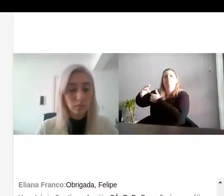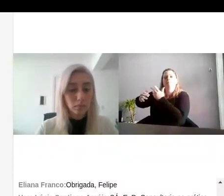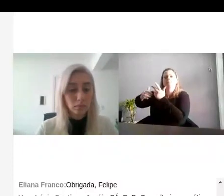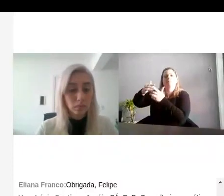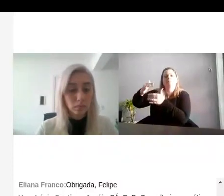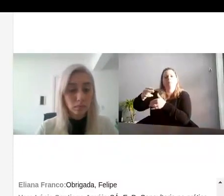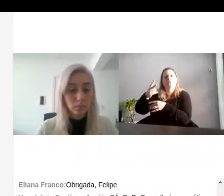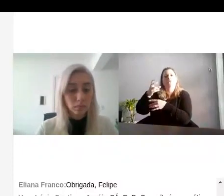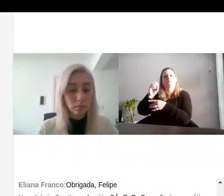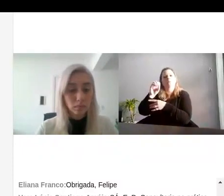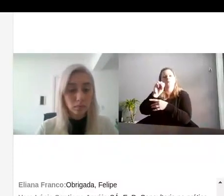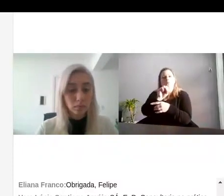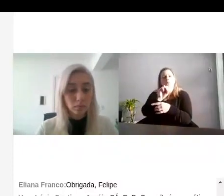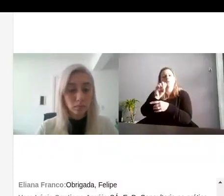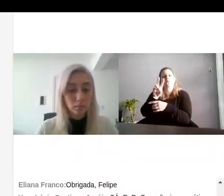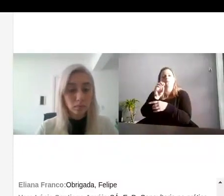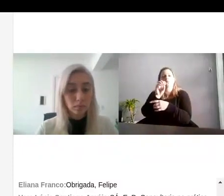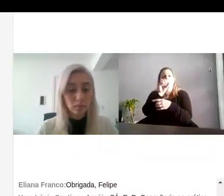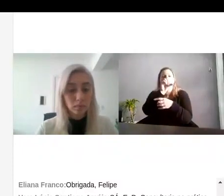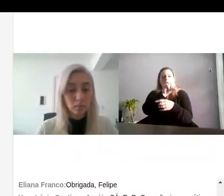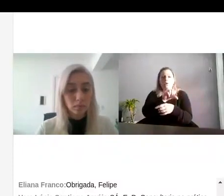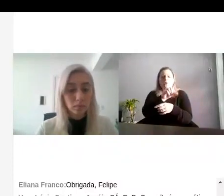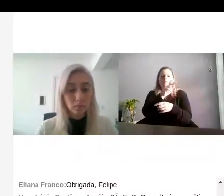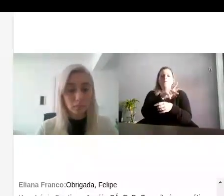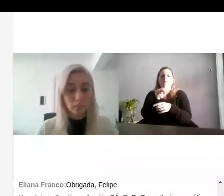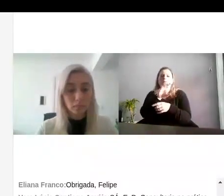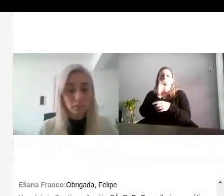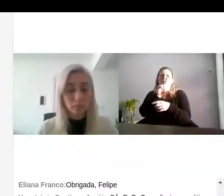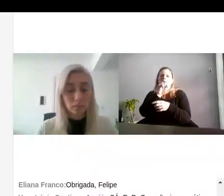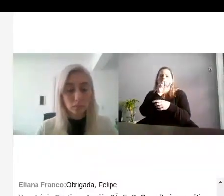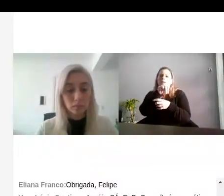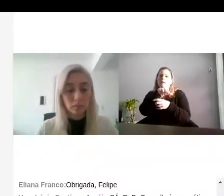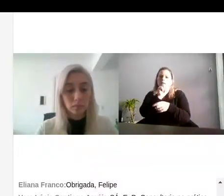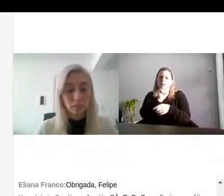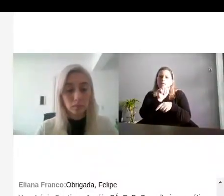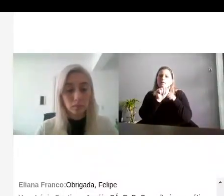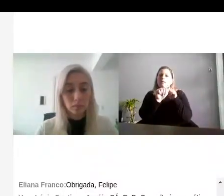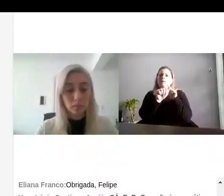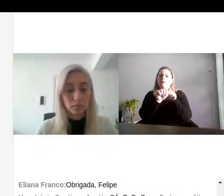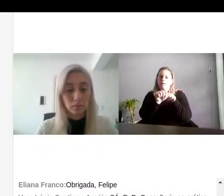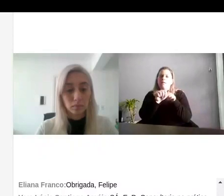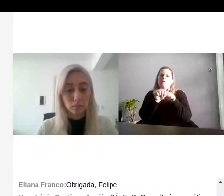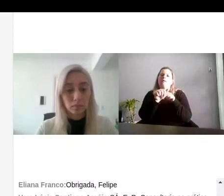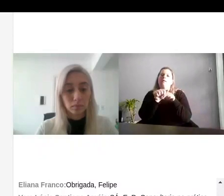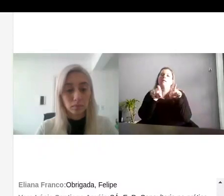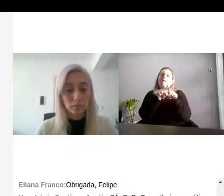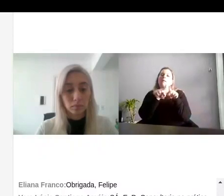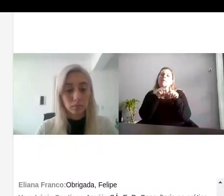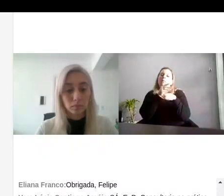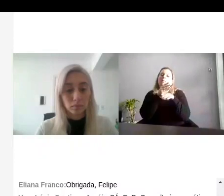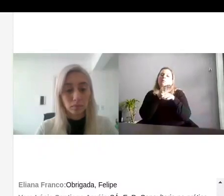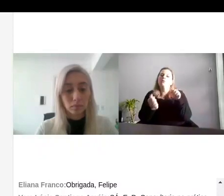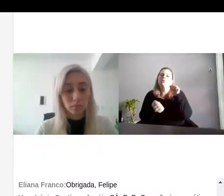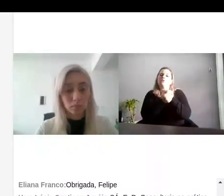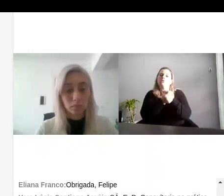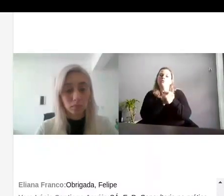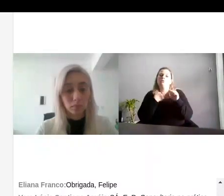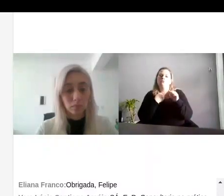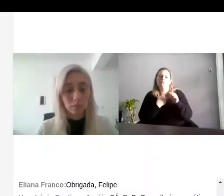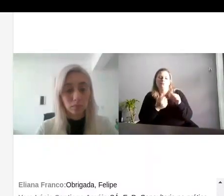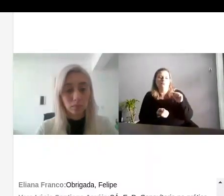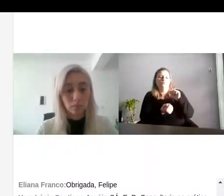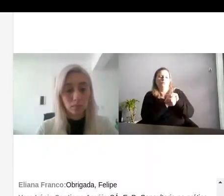2008, 2009, lá um pouco antes com a professora Eliana, que é uma coparticipação, porque nós também nos transformamos e evoluímos. Agora, as